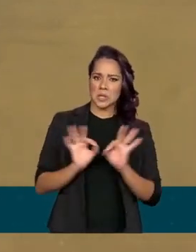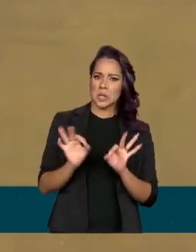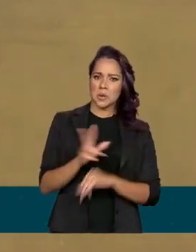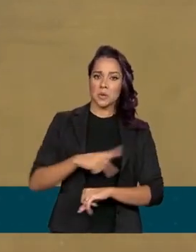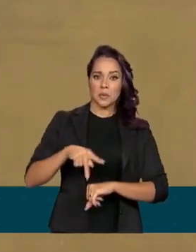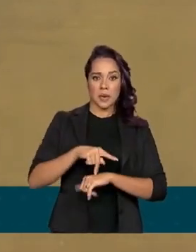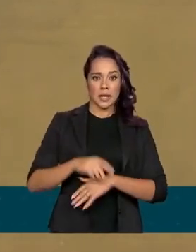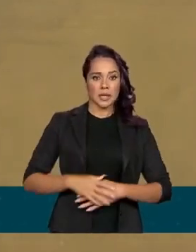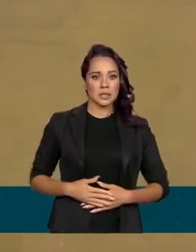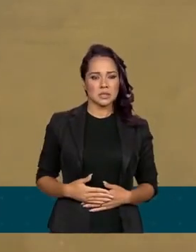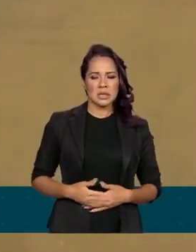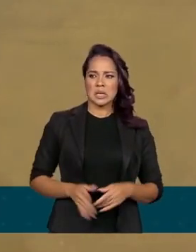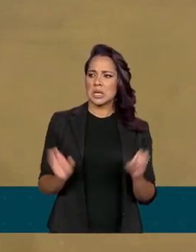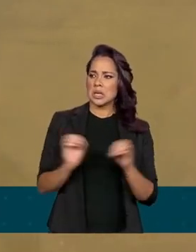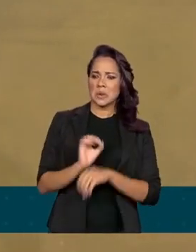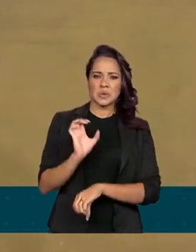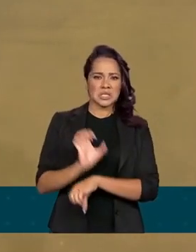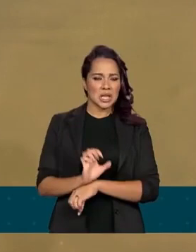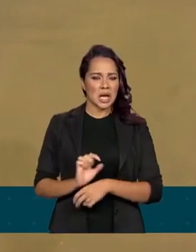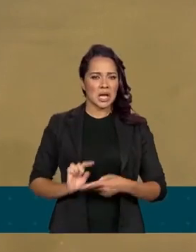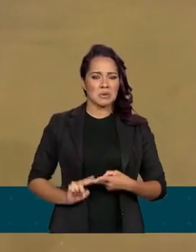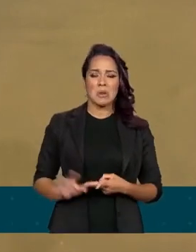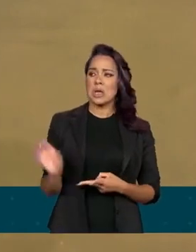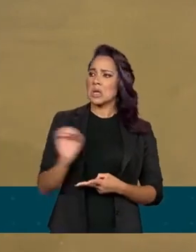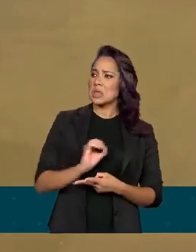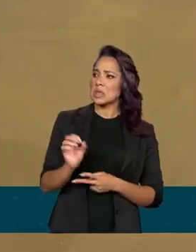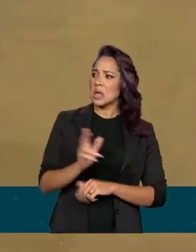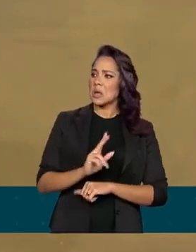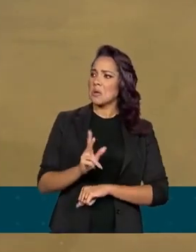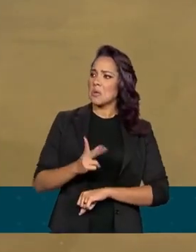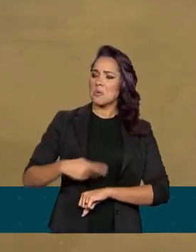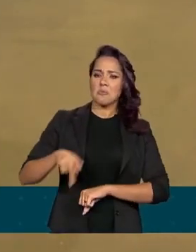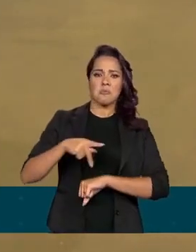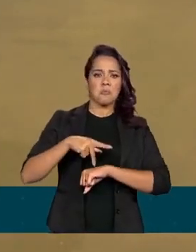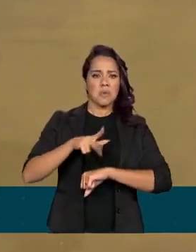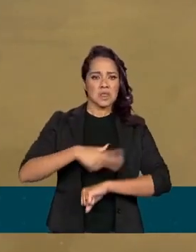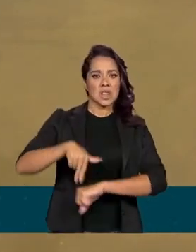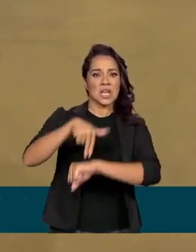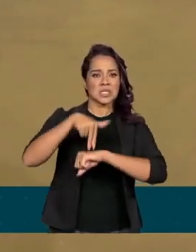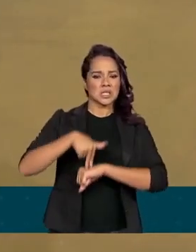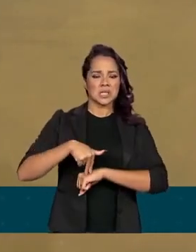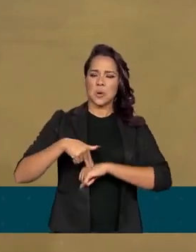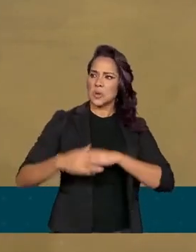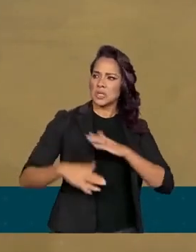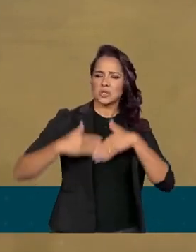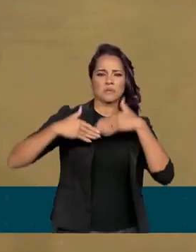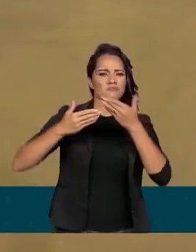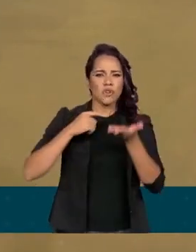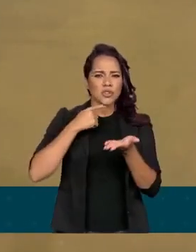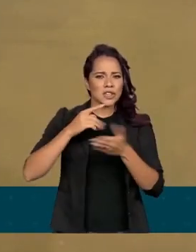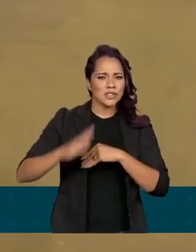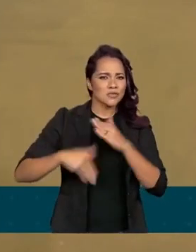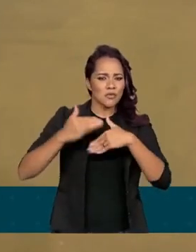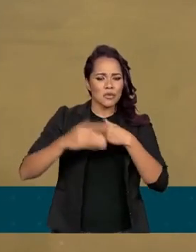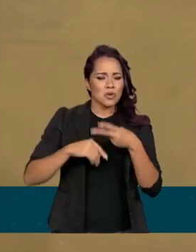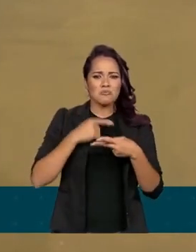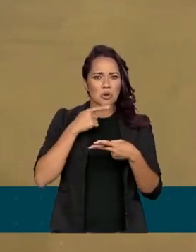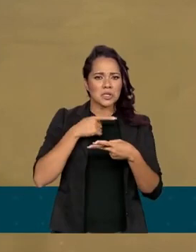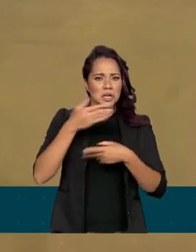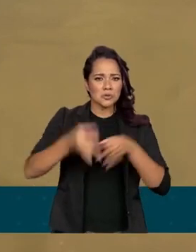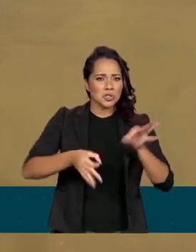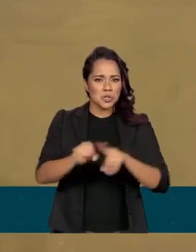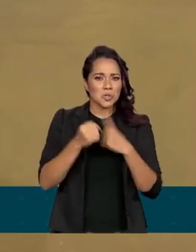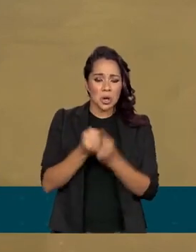país, que nenhum estado, que nenhuma nação cresce, se desenvolve, gera justiça